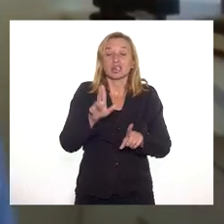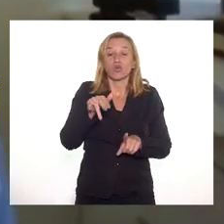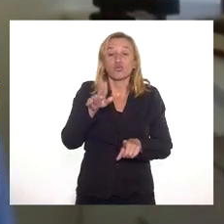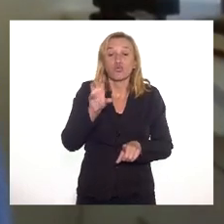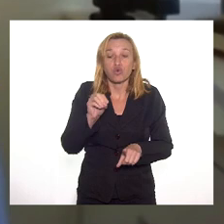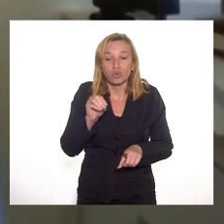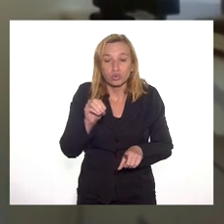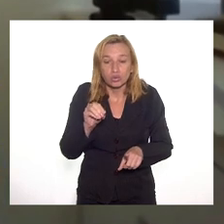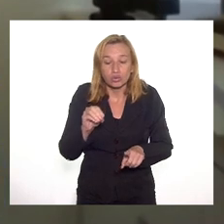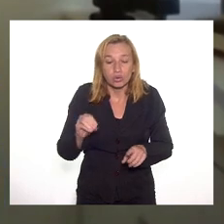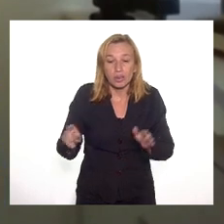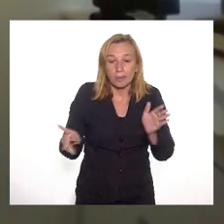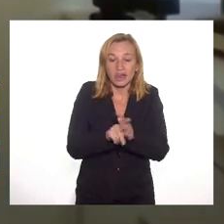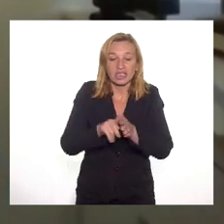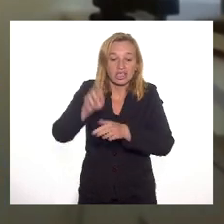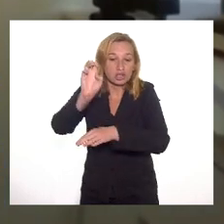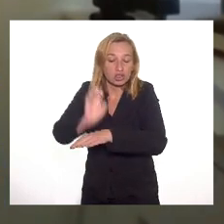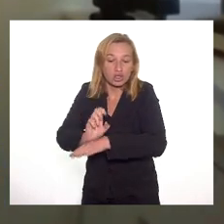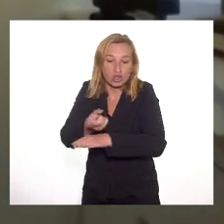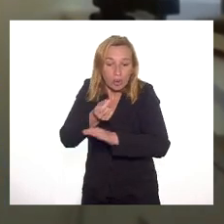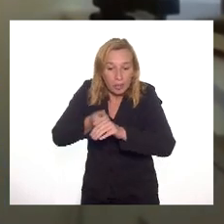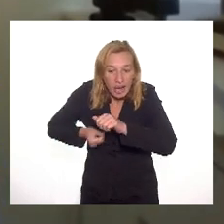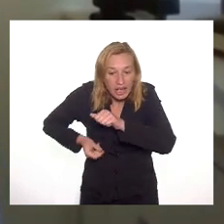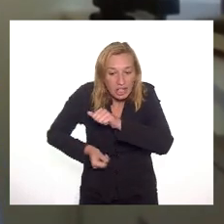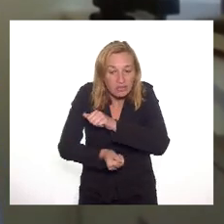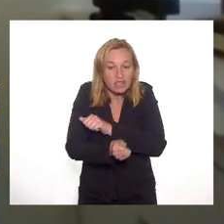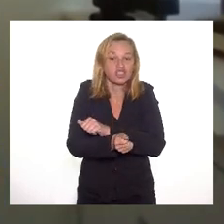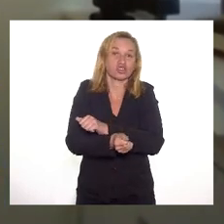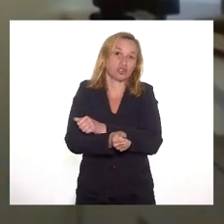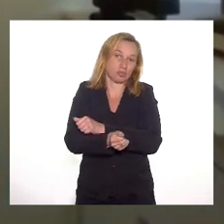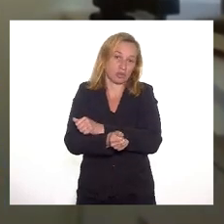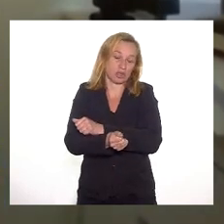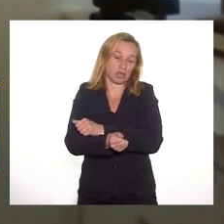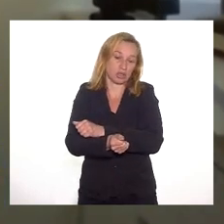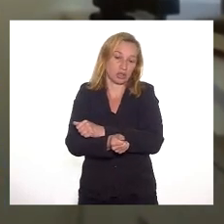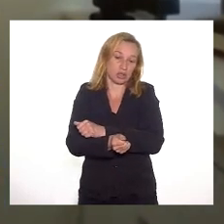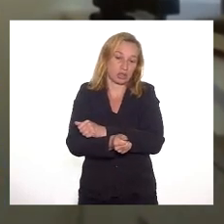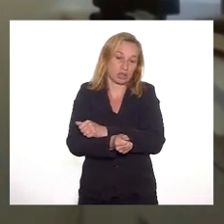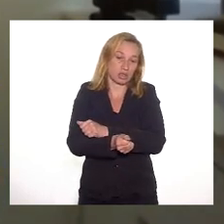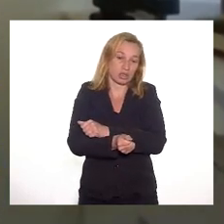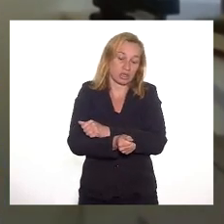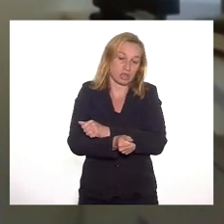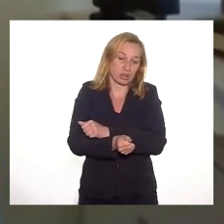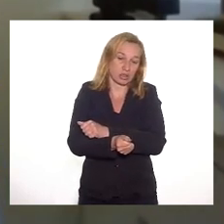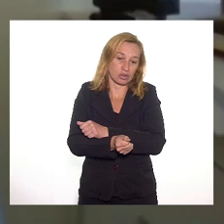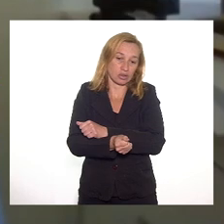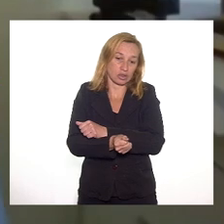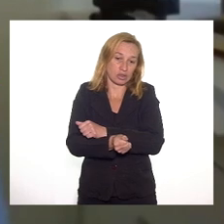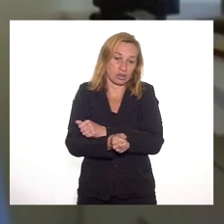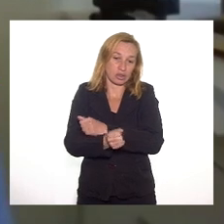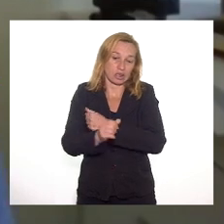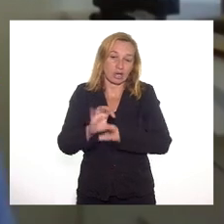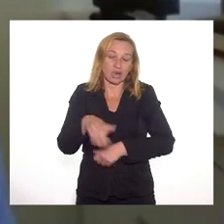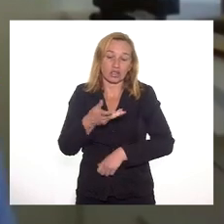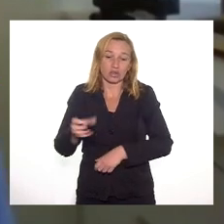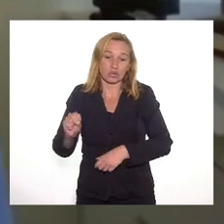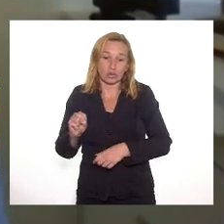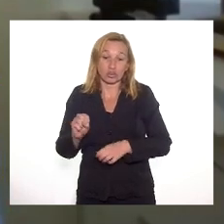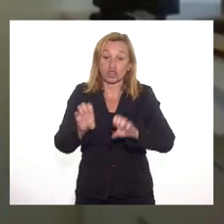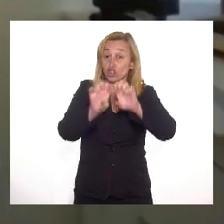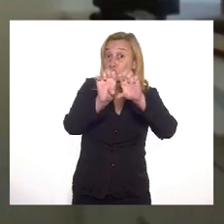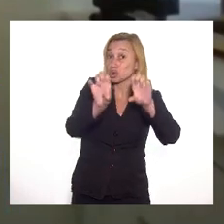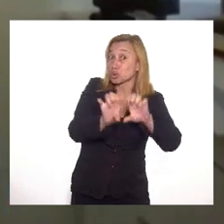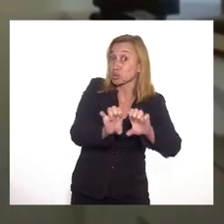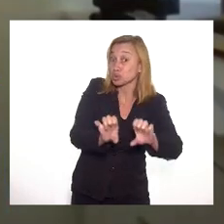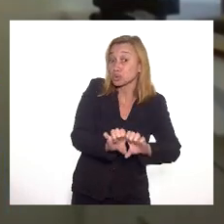estadual para investimento em ações estruturantes.